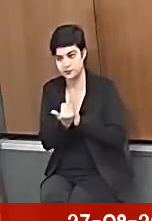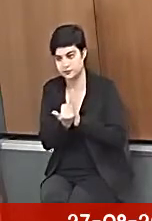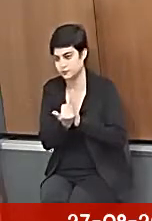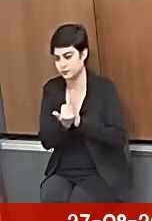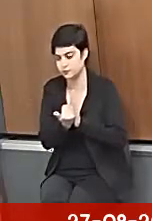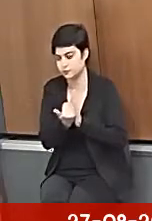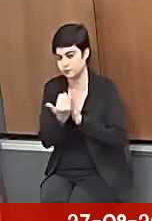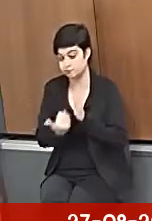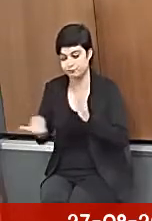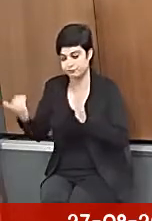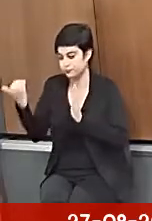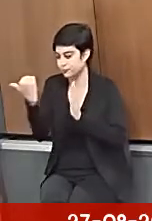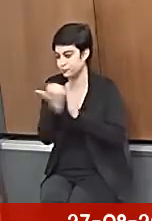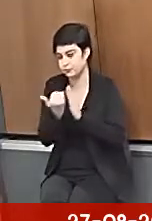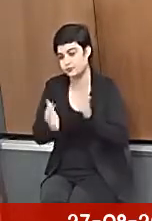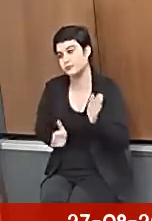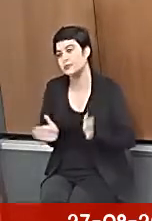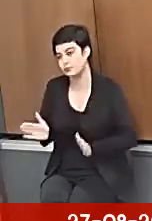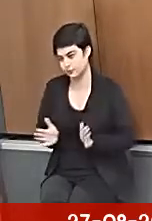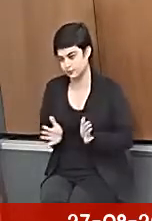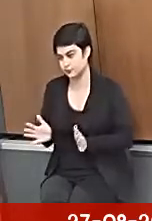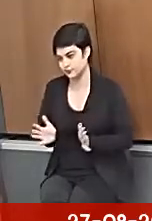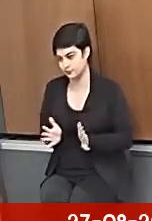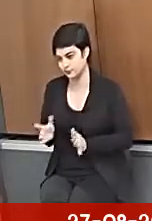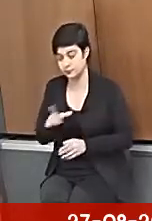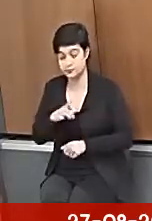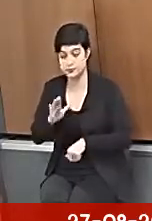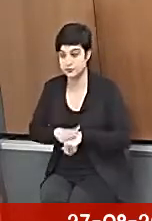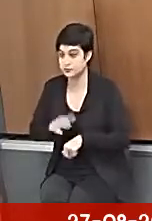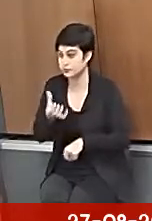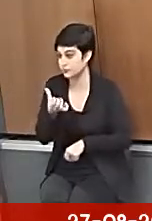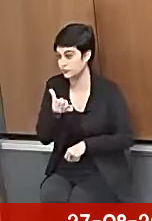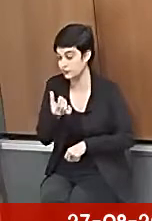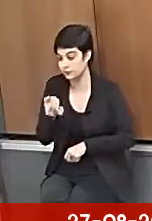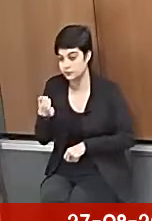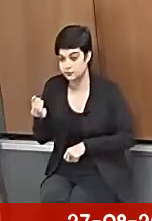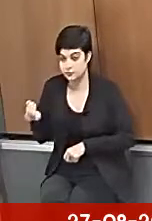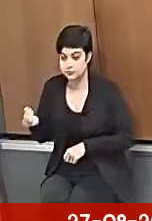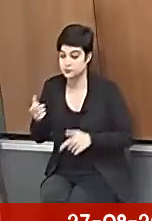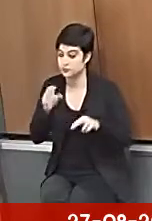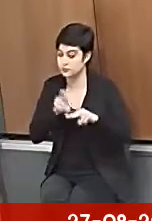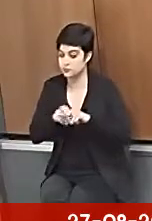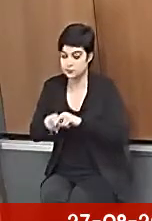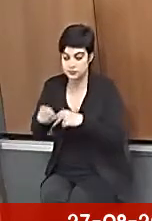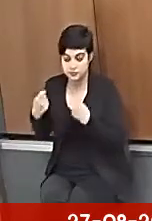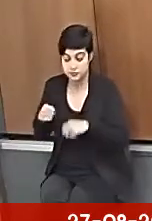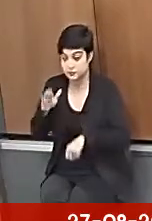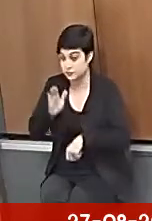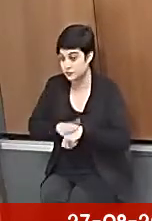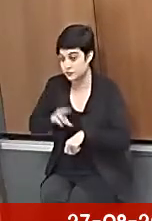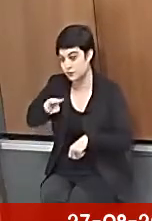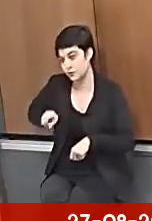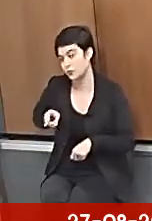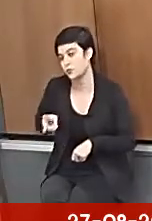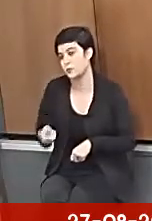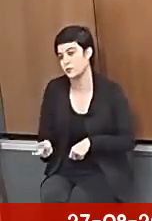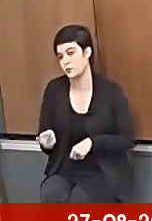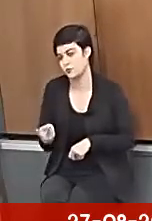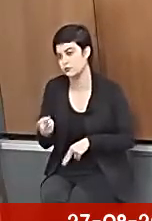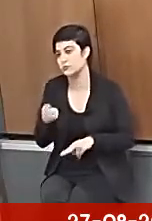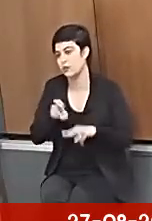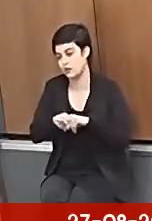questão de 622 cadeiras sendo que tem que ser mais de 2.000 2.400 de simplesmente